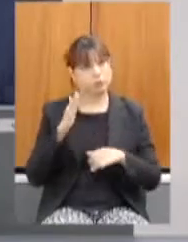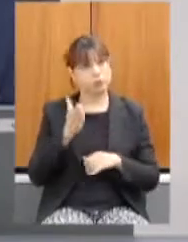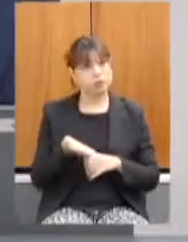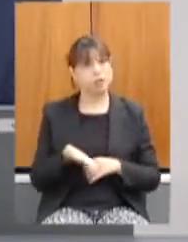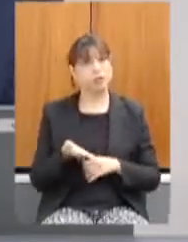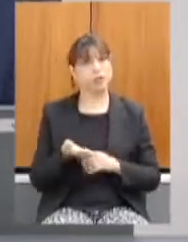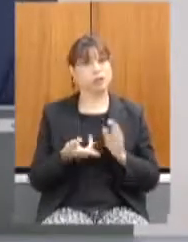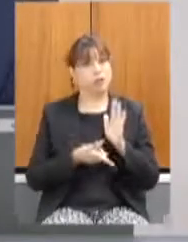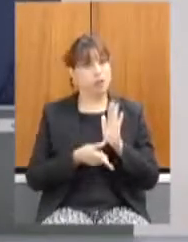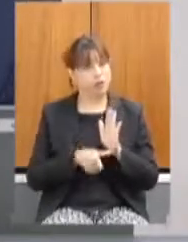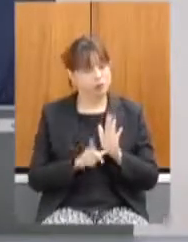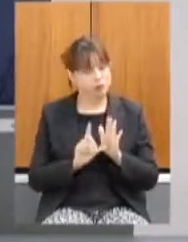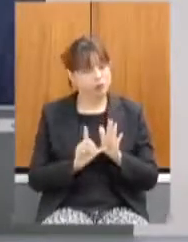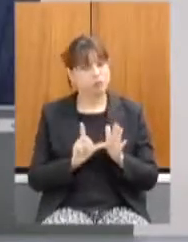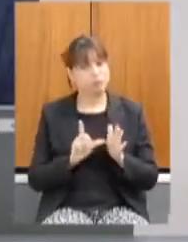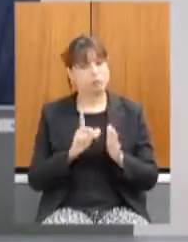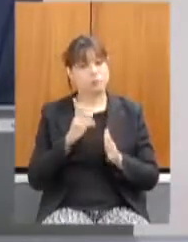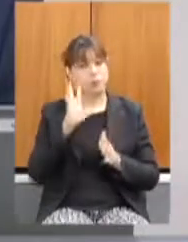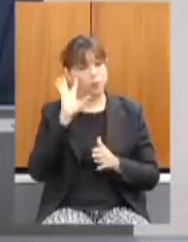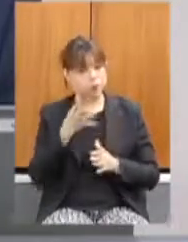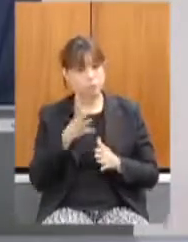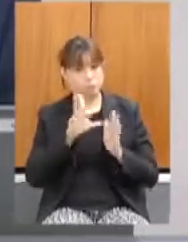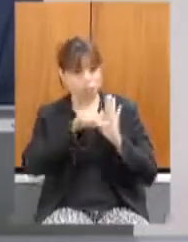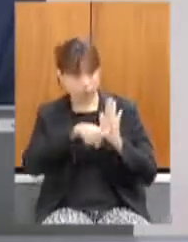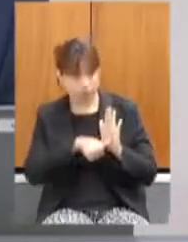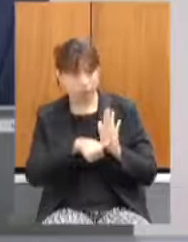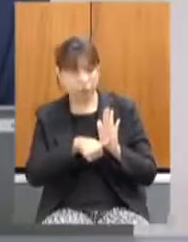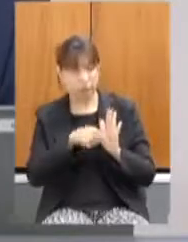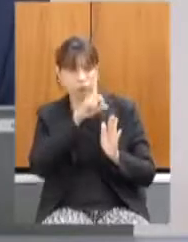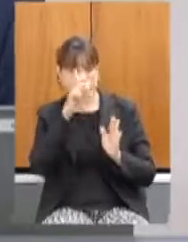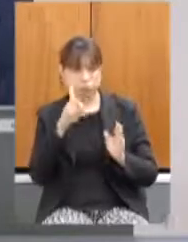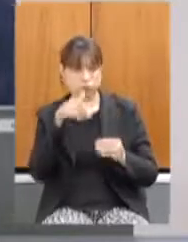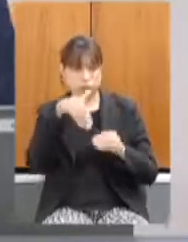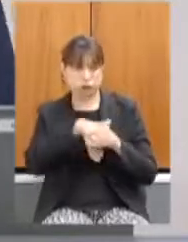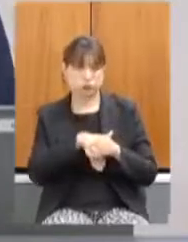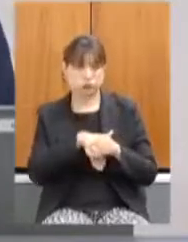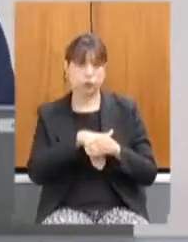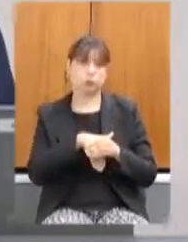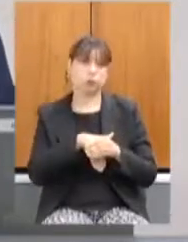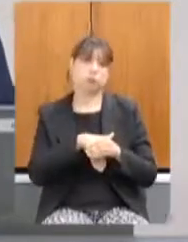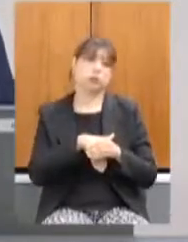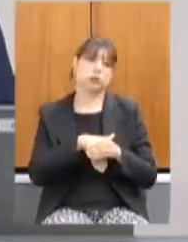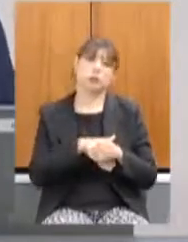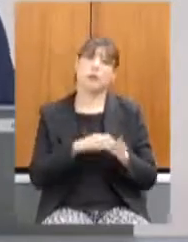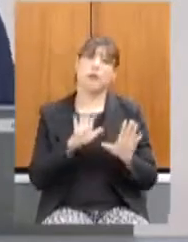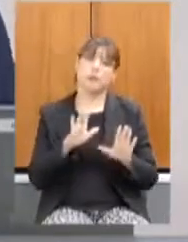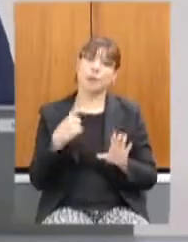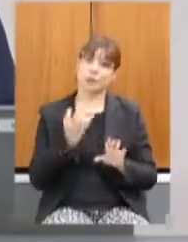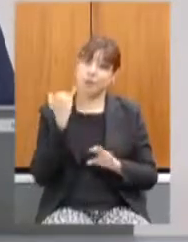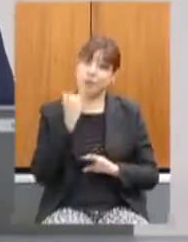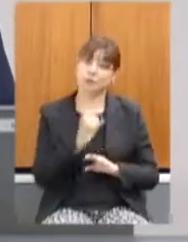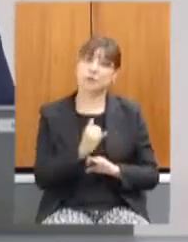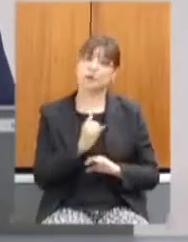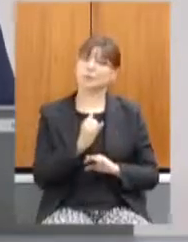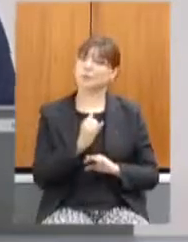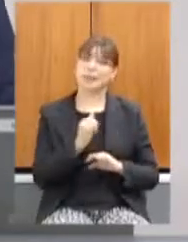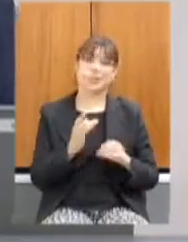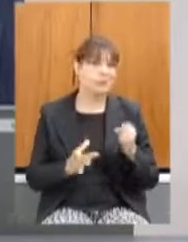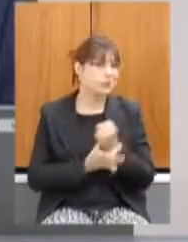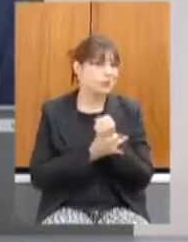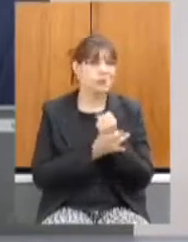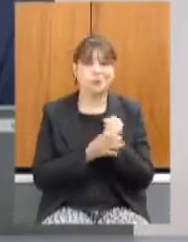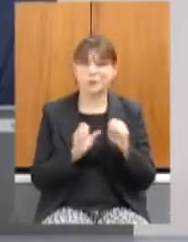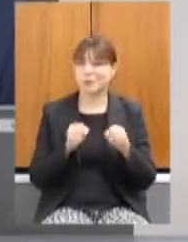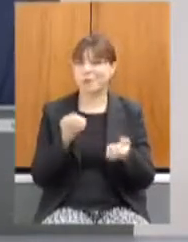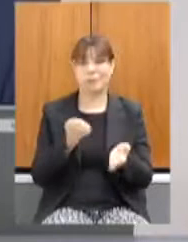decidirem adiar as eleições de que era impossível que nós tivéssemos eleições seguras em 2020 e